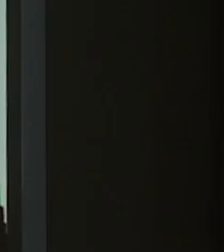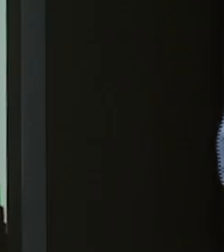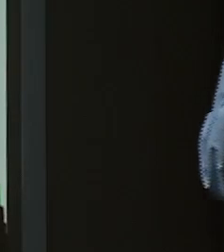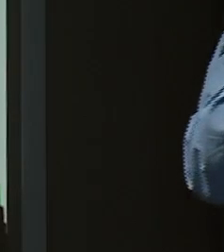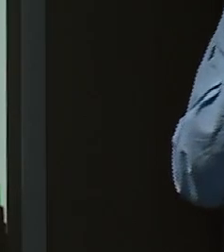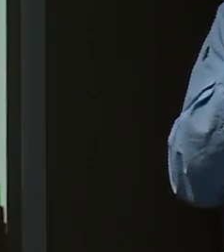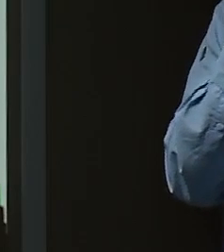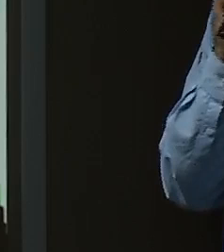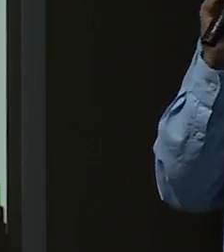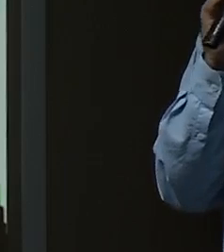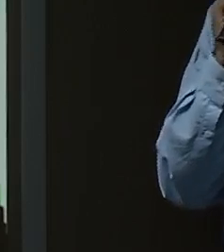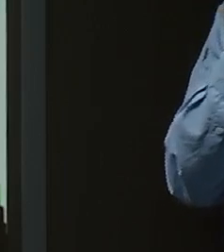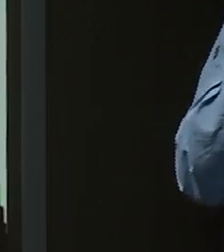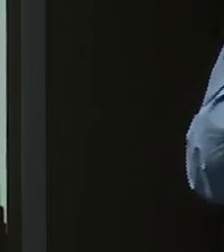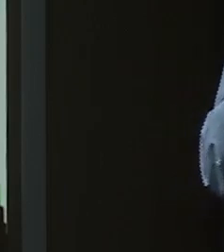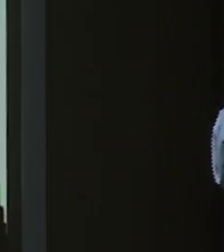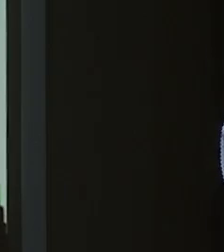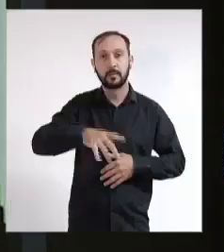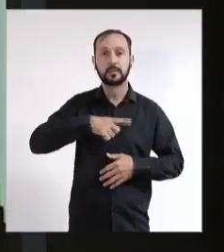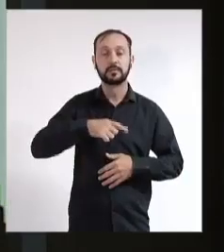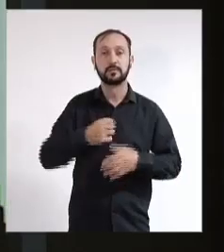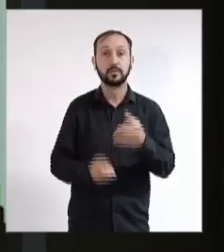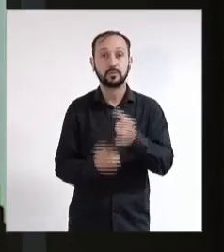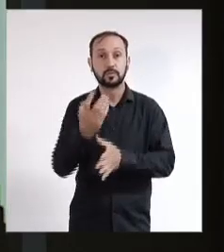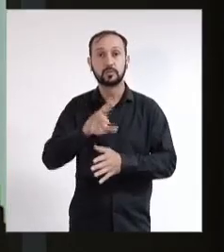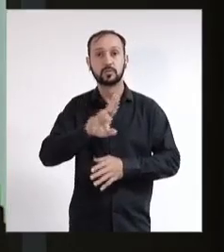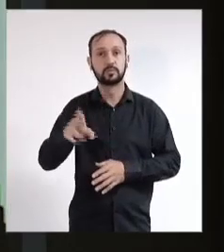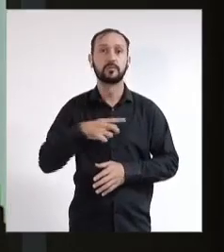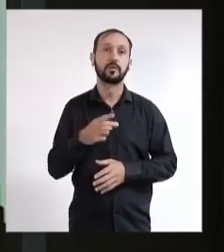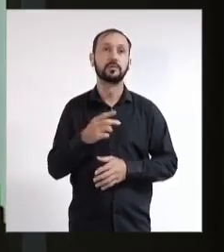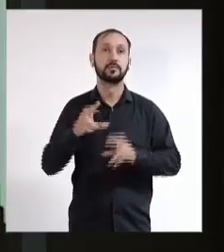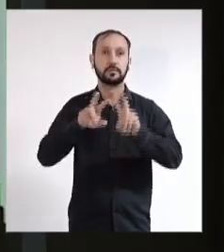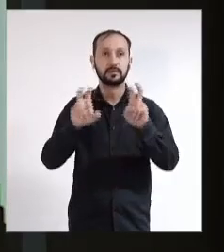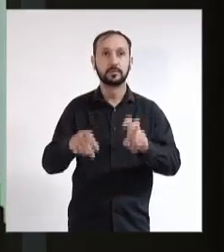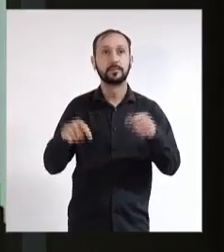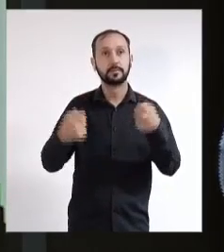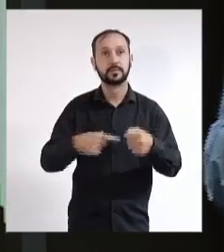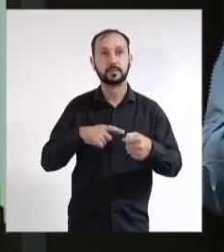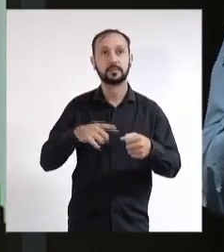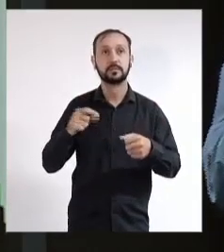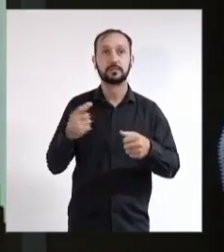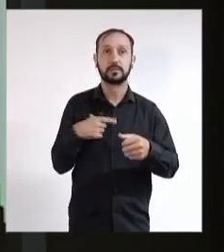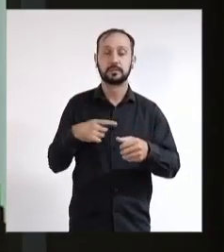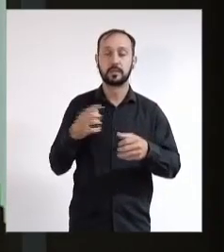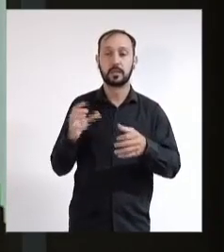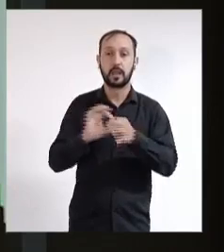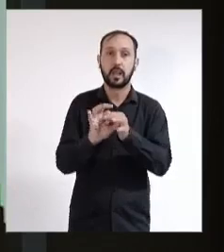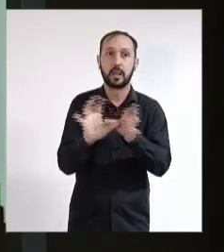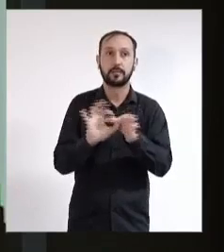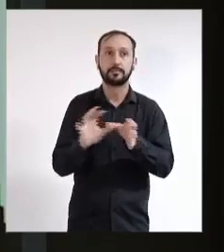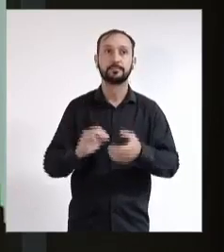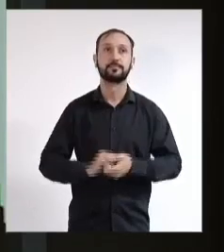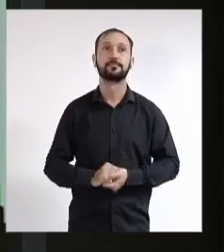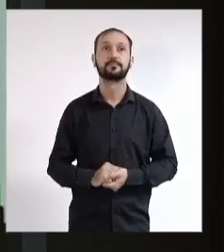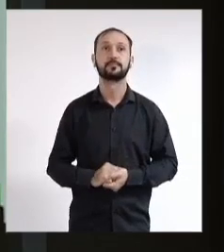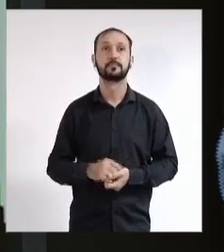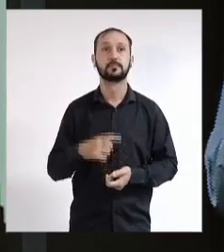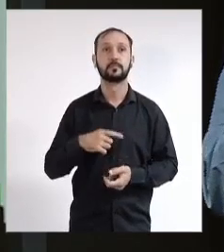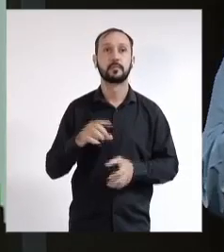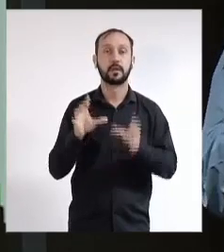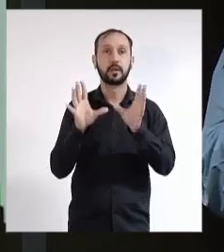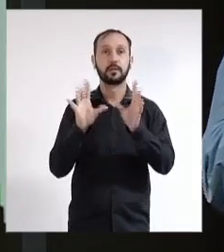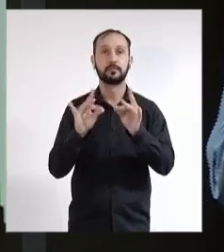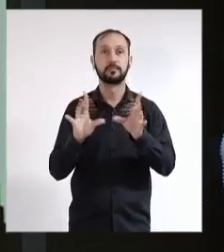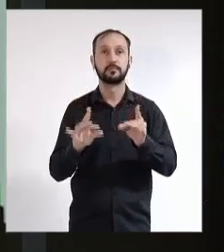autorização é uma área que já está criada que eu vou entrar de qualquer jeito precisamos dessas autorizações é nesse nível de detalhes que